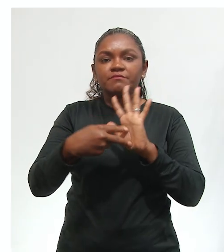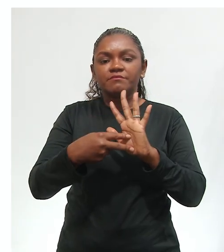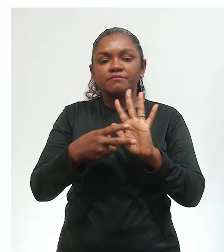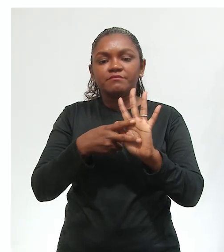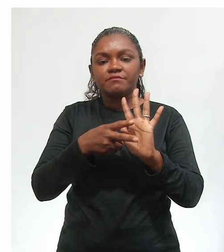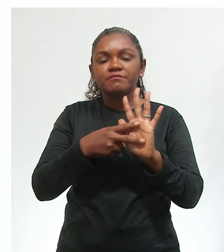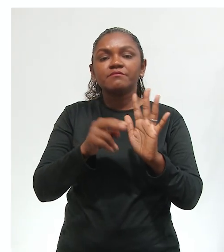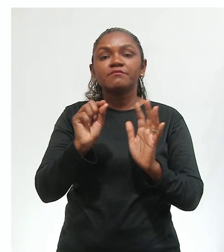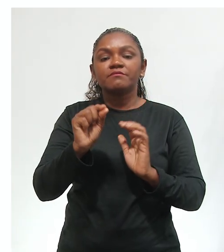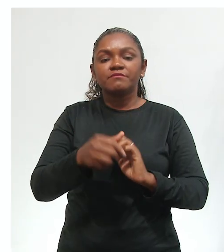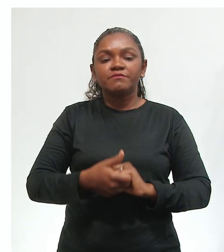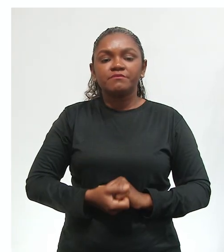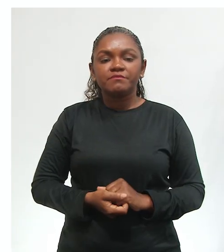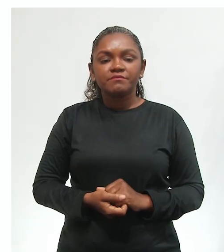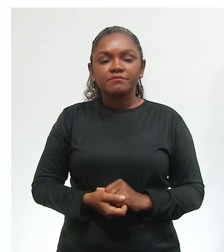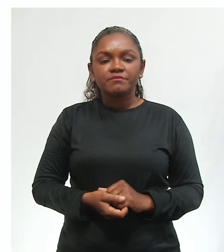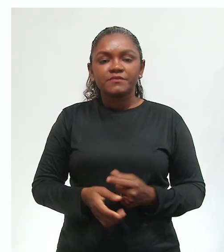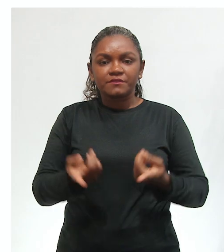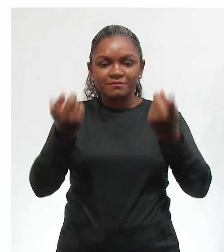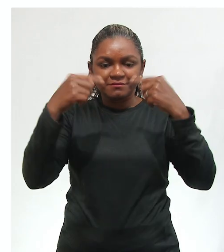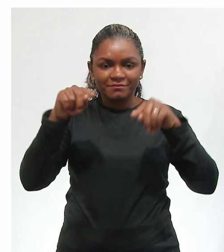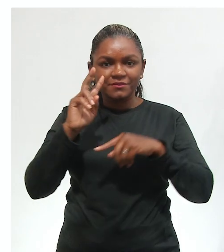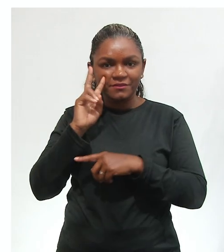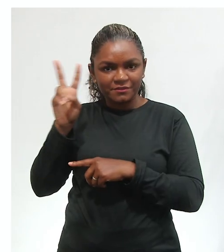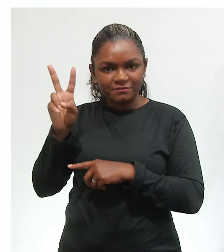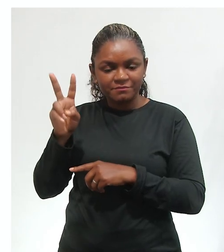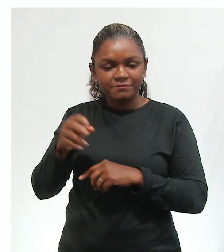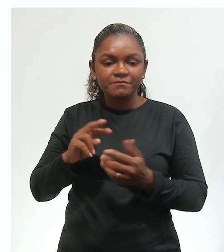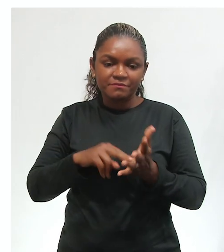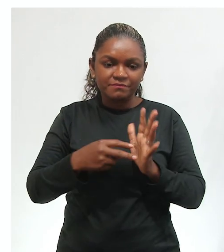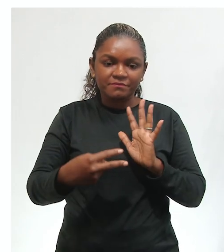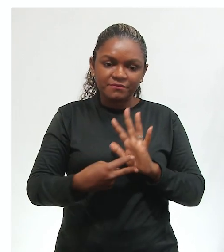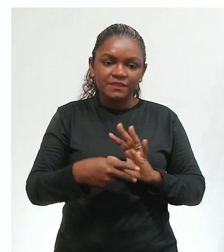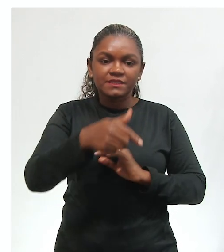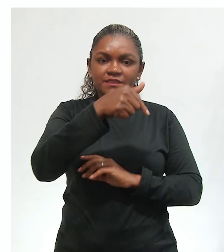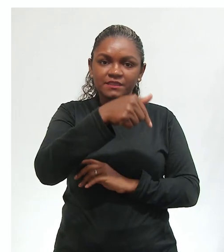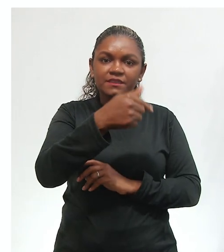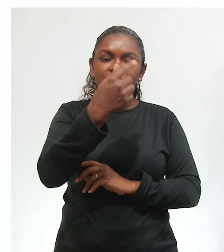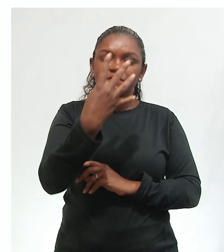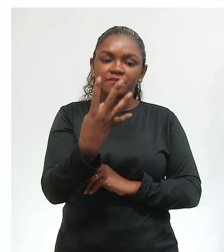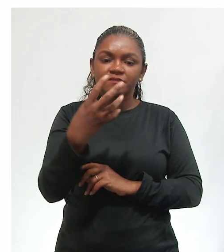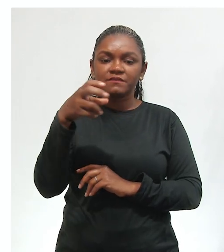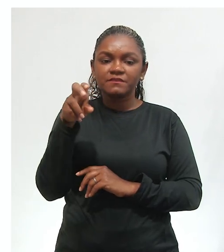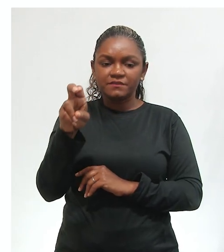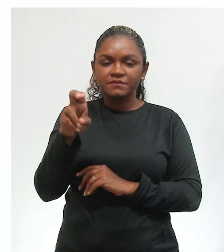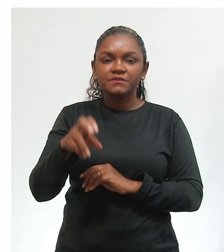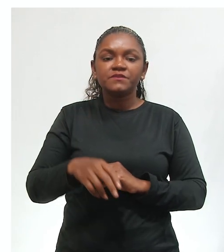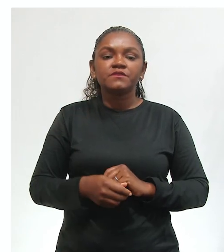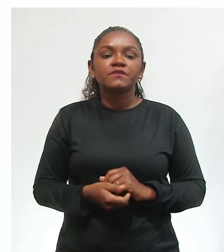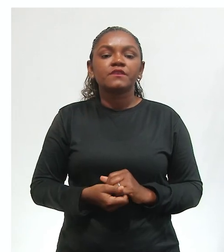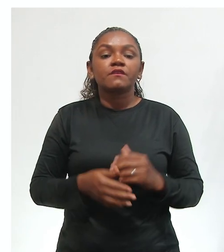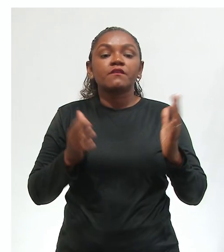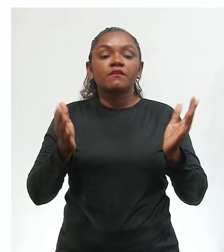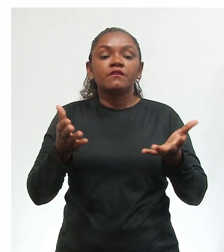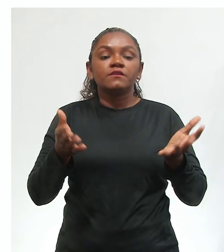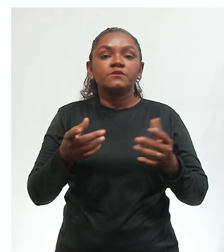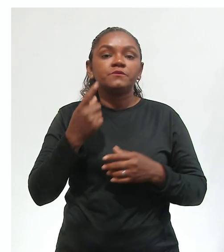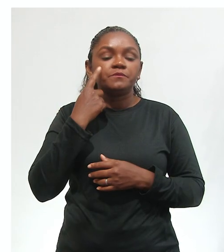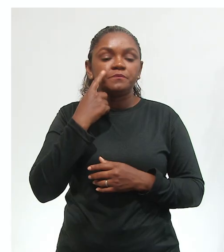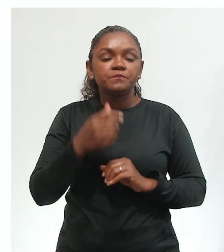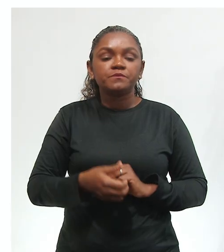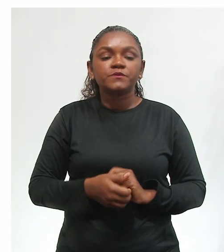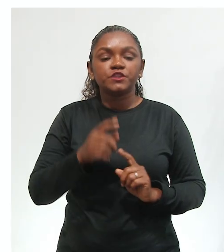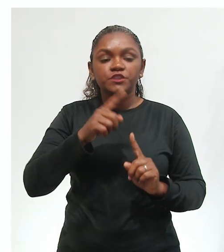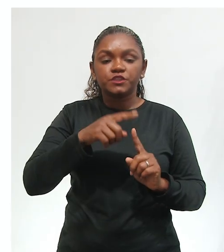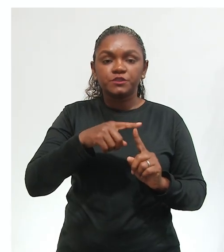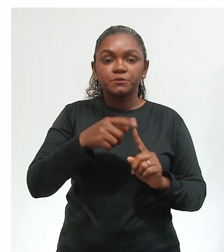745. Uma outra maneira de escrever o número 745 é pegar esse 700 e escrever assim, olha,